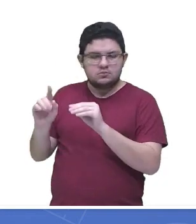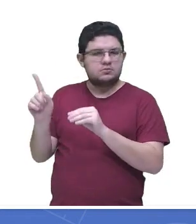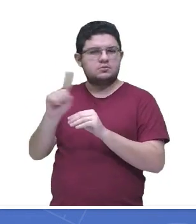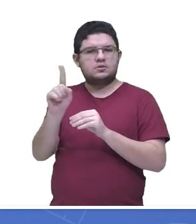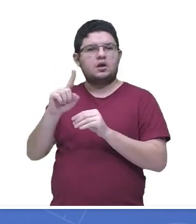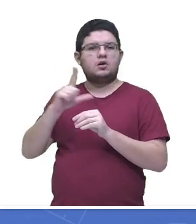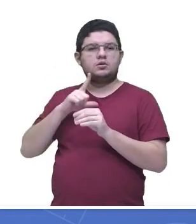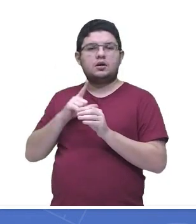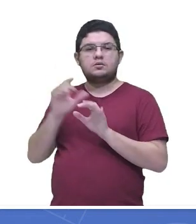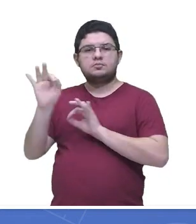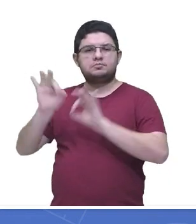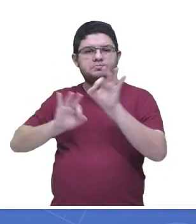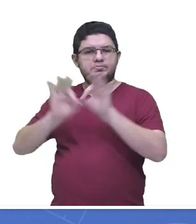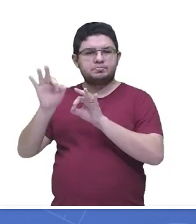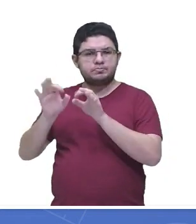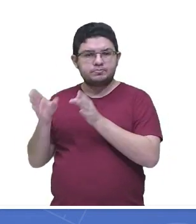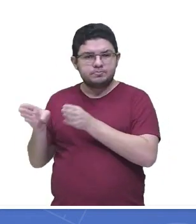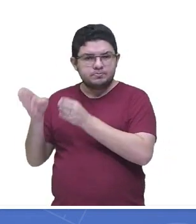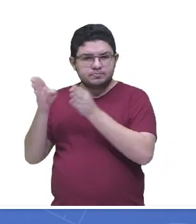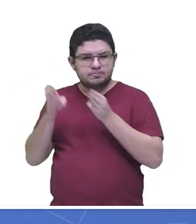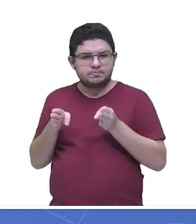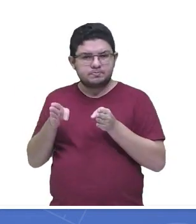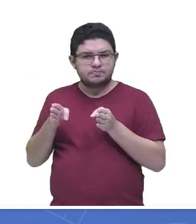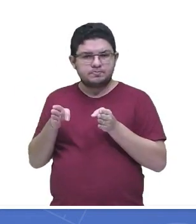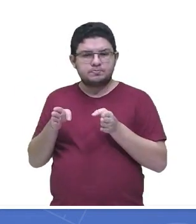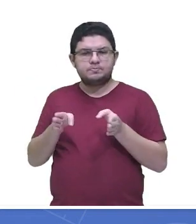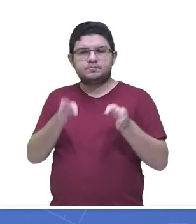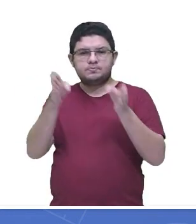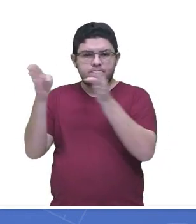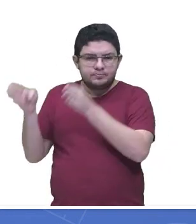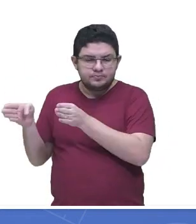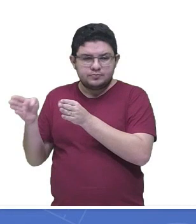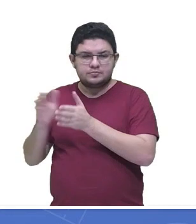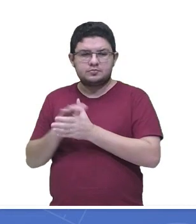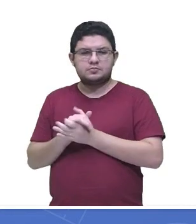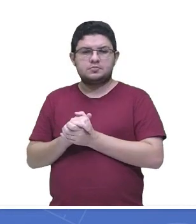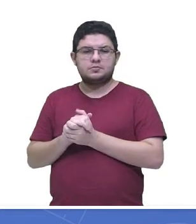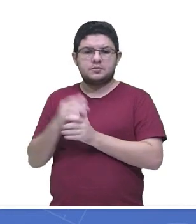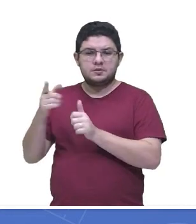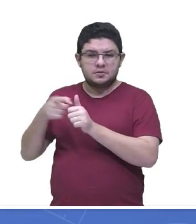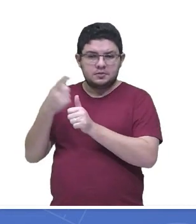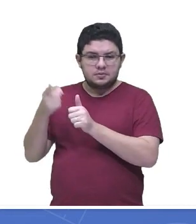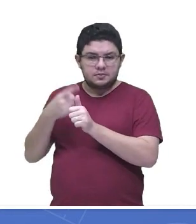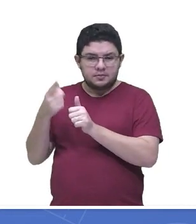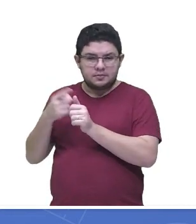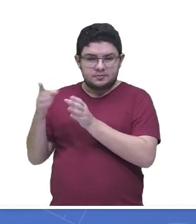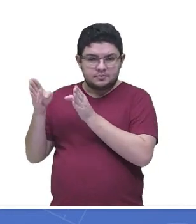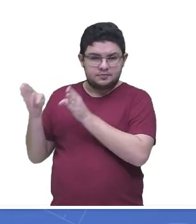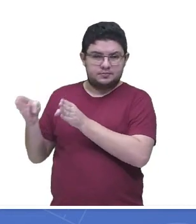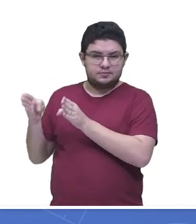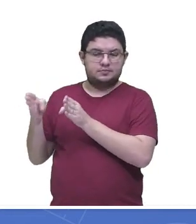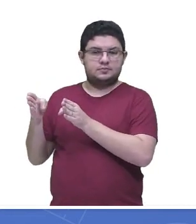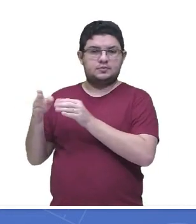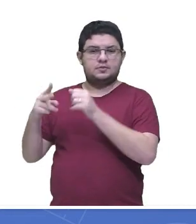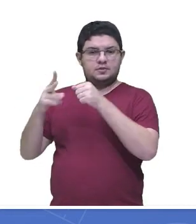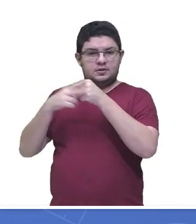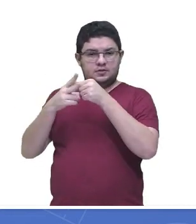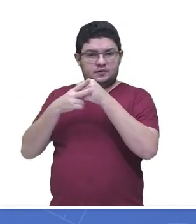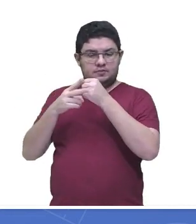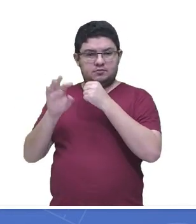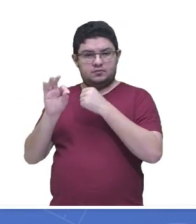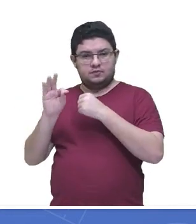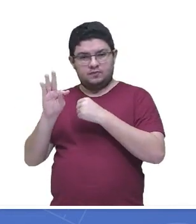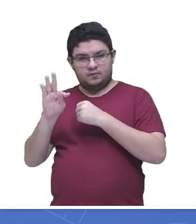Não, pessoal. Vocês precisam colocar, posicionar essa palavra not no local